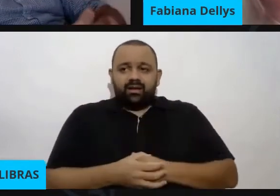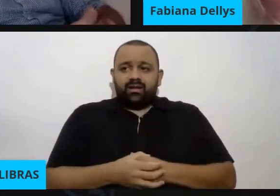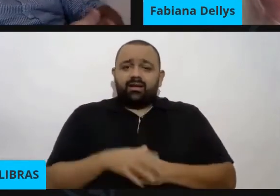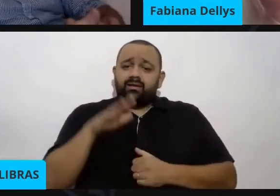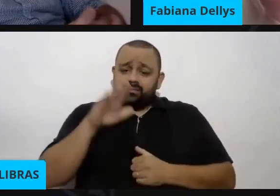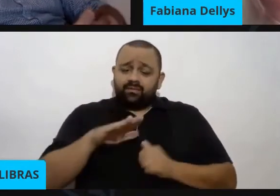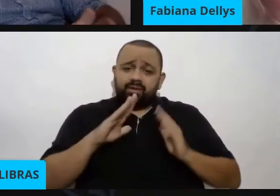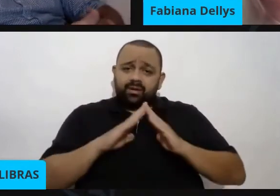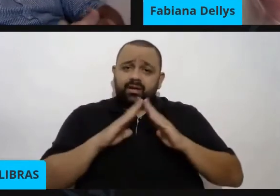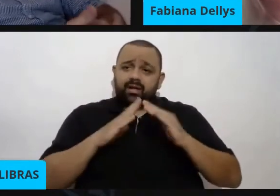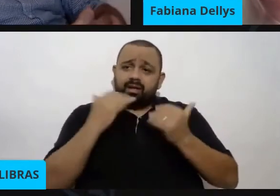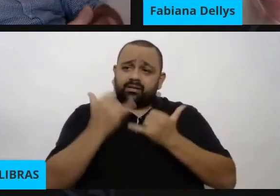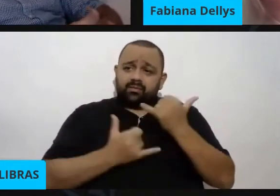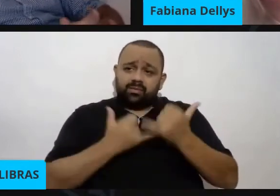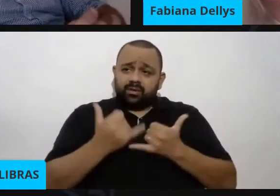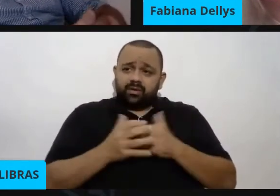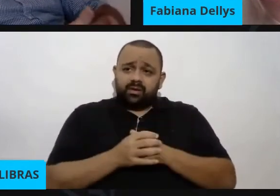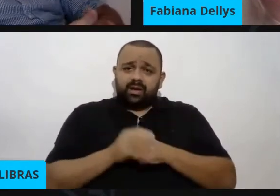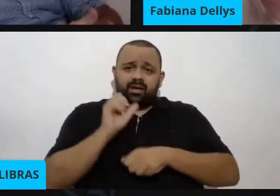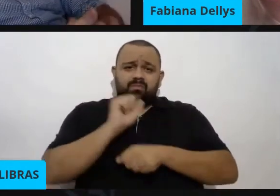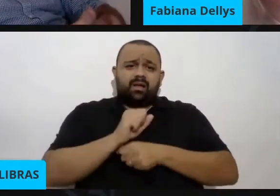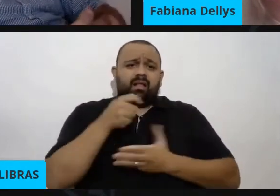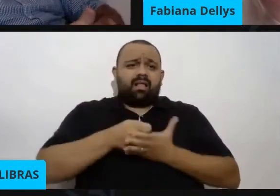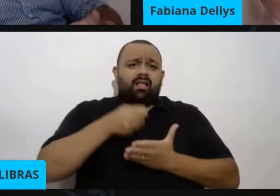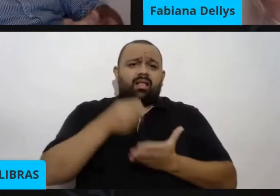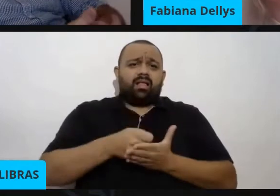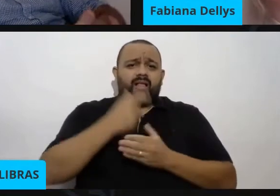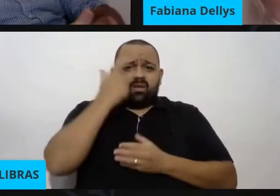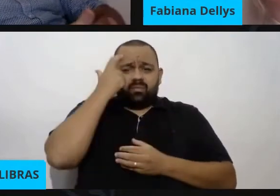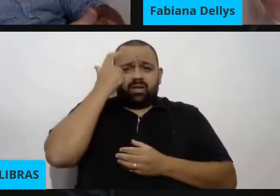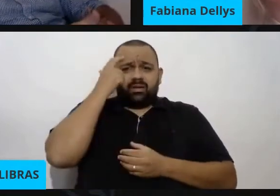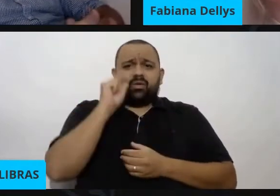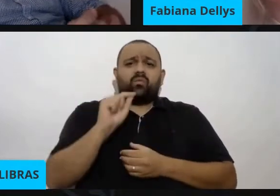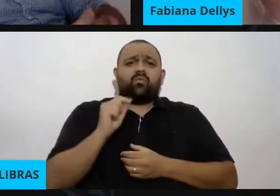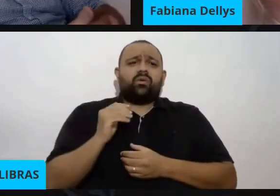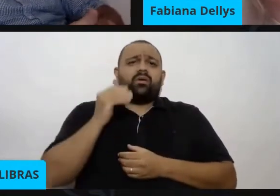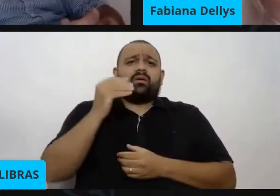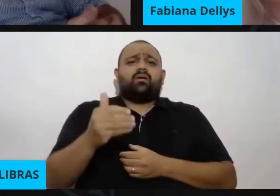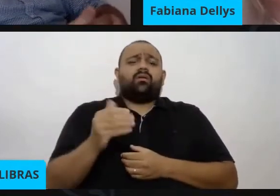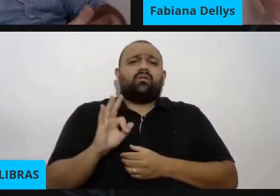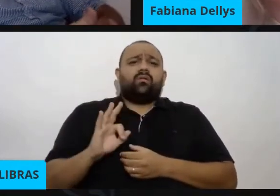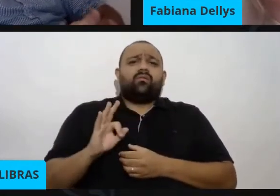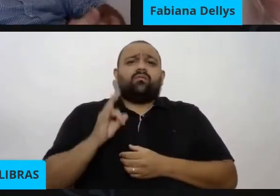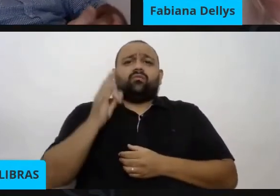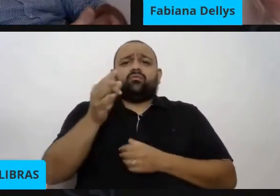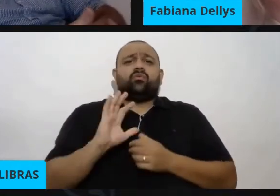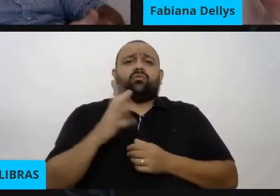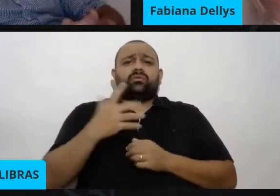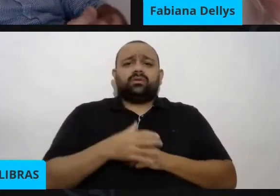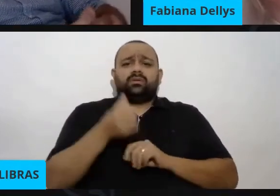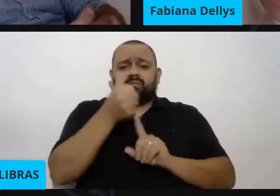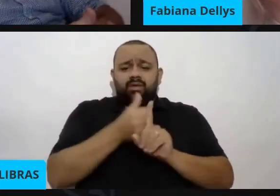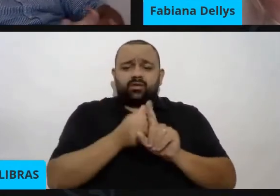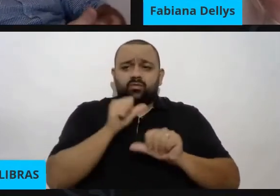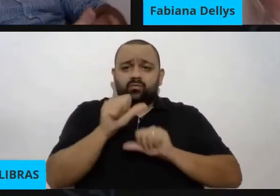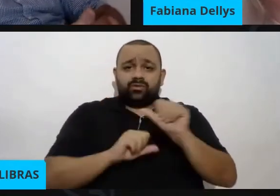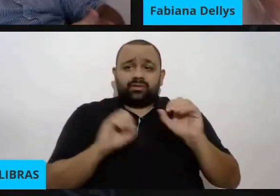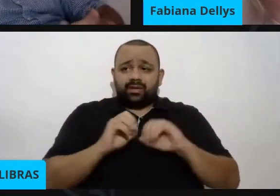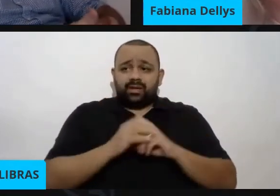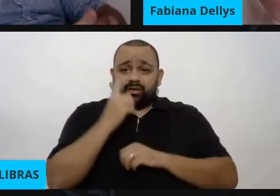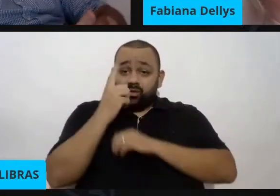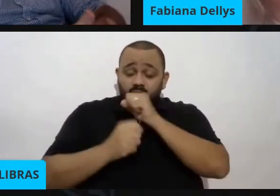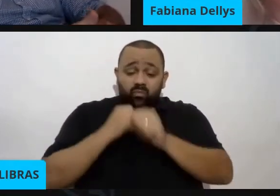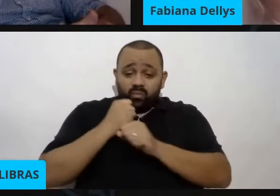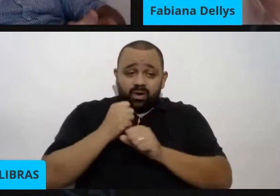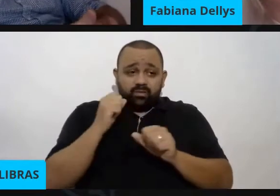casa, brinca, para de se cobrar, para de pensar muito no que vai acontecer do futuro. 6 meses não vai mudar nada. 1 ano não vai mudar